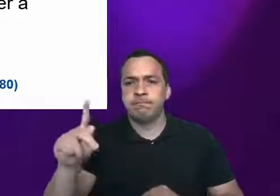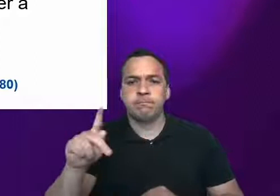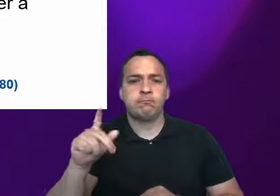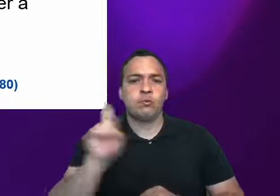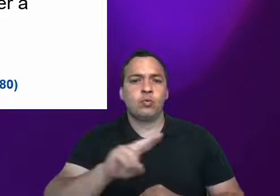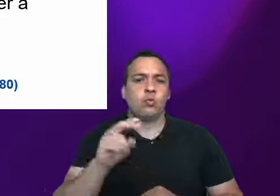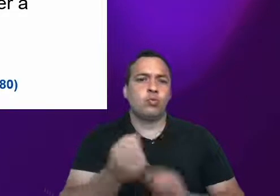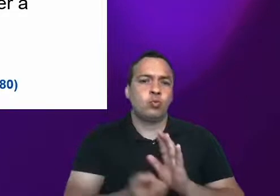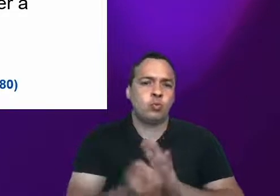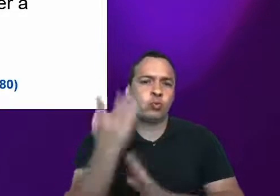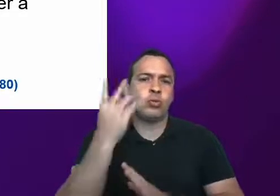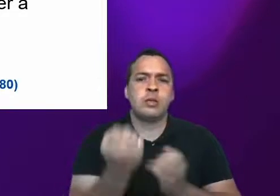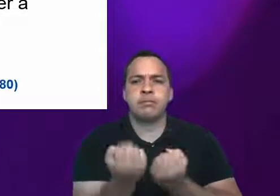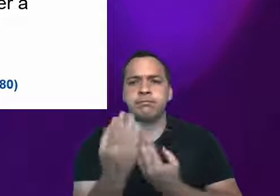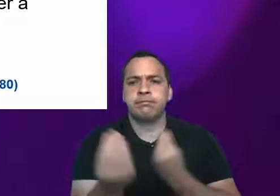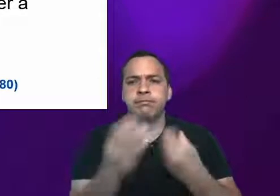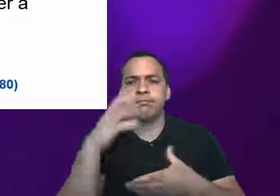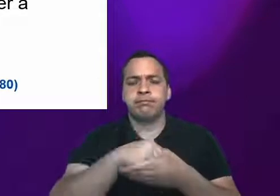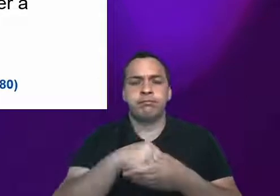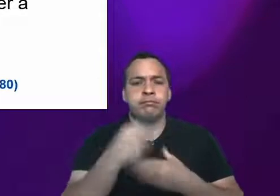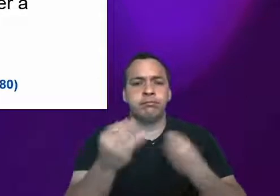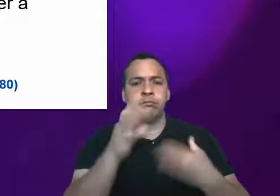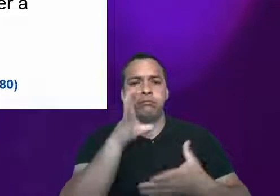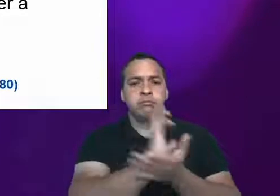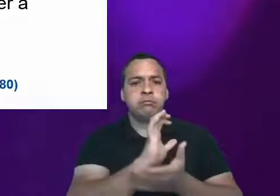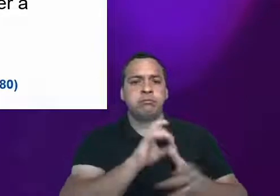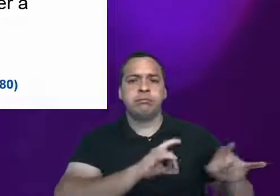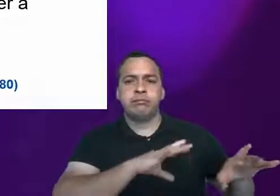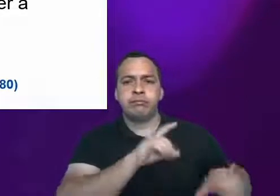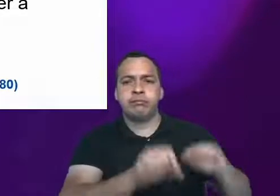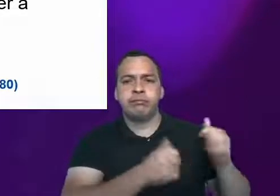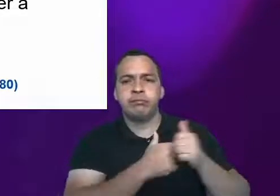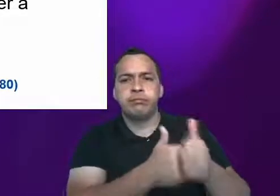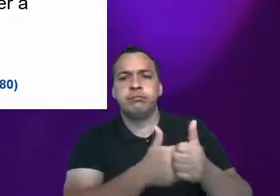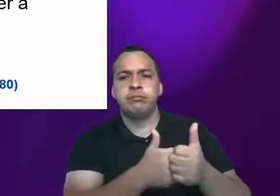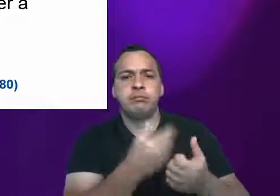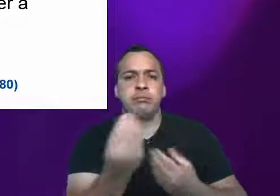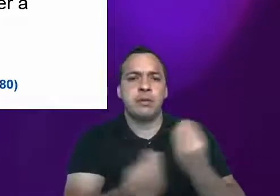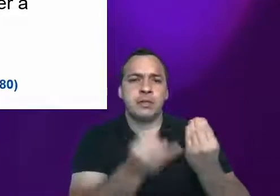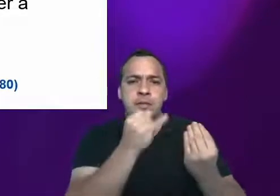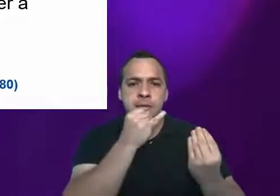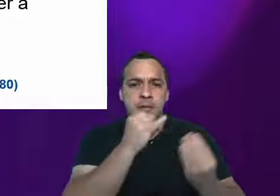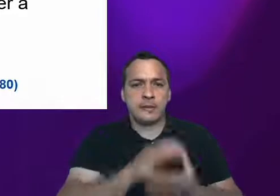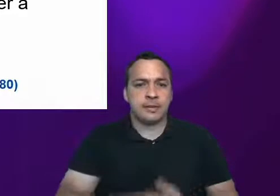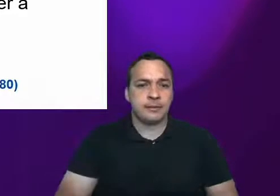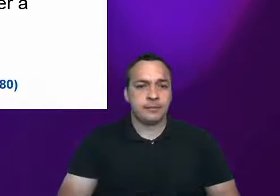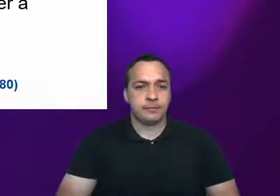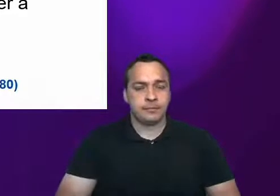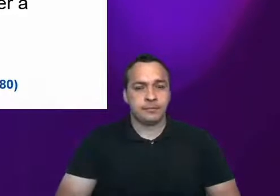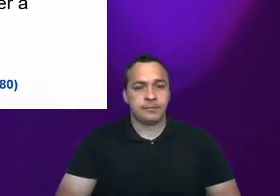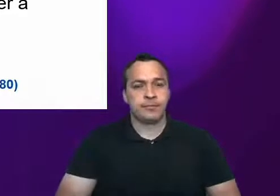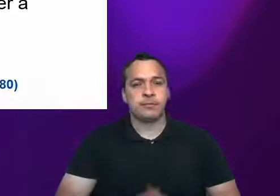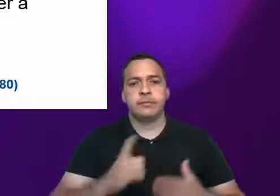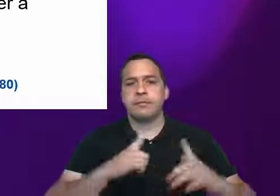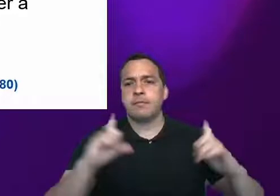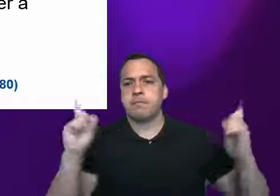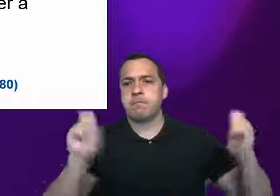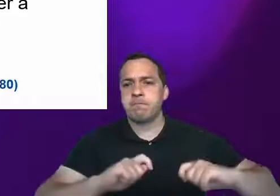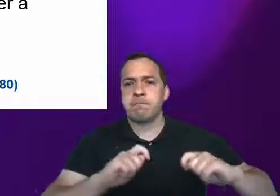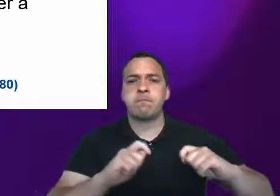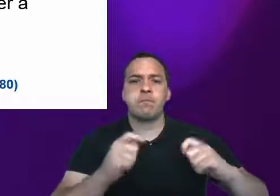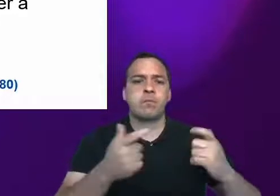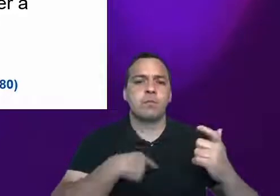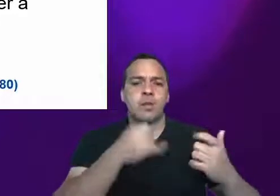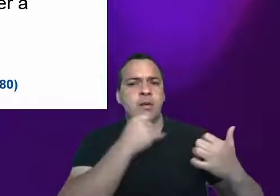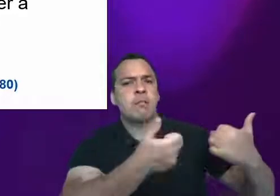esse dado na nossa Câmara Técnica, o que norteia um pouquinho a possibilidade da gente